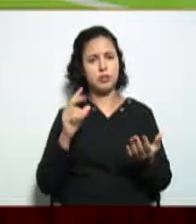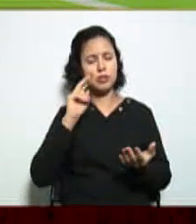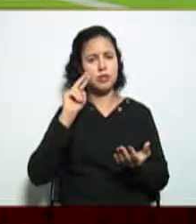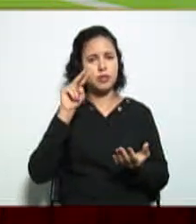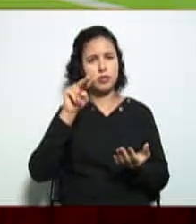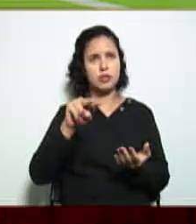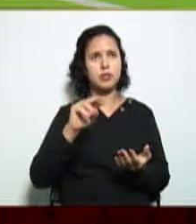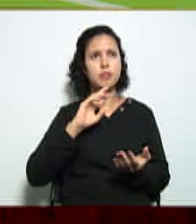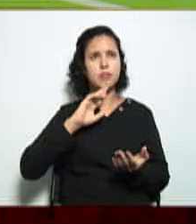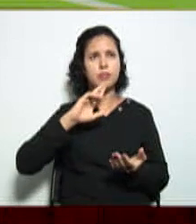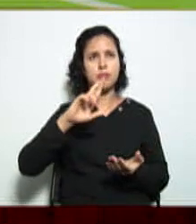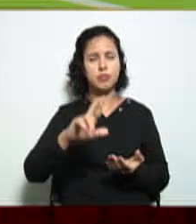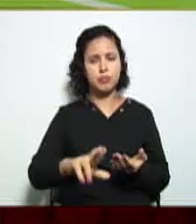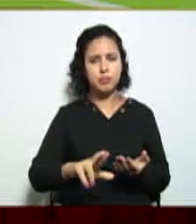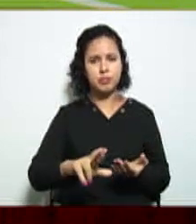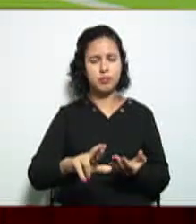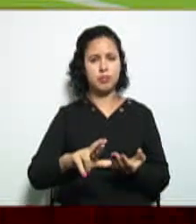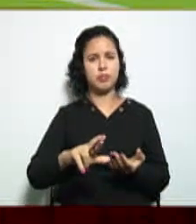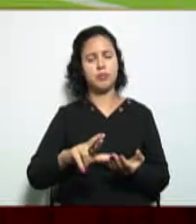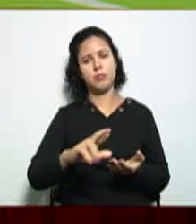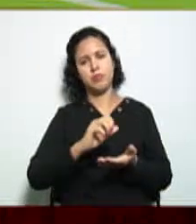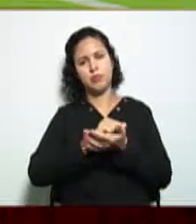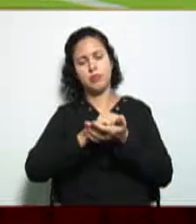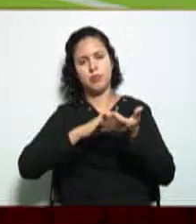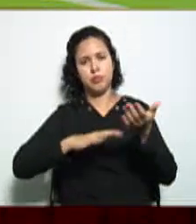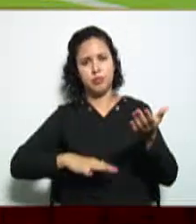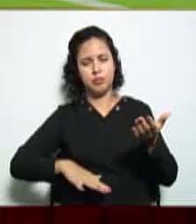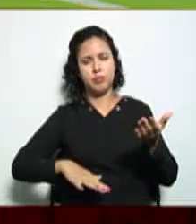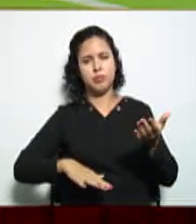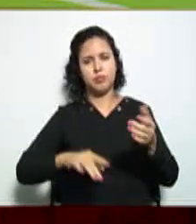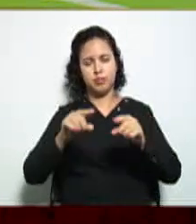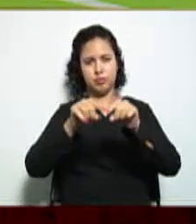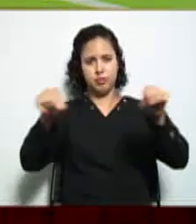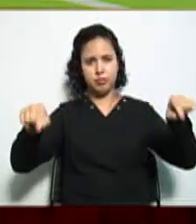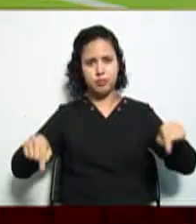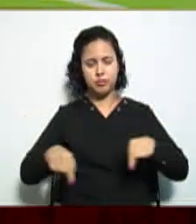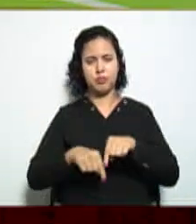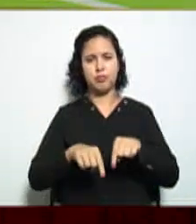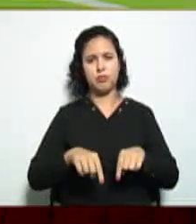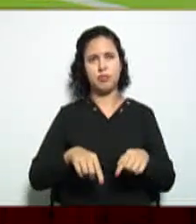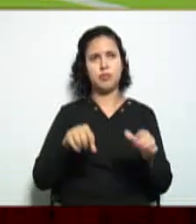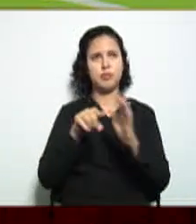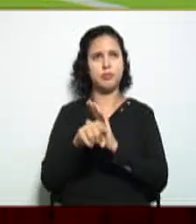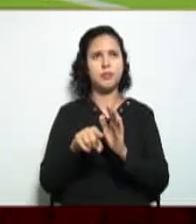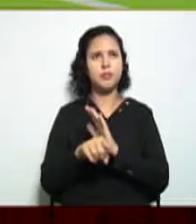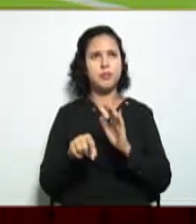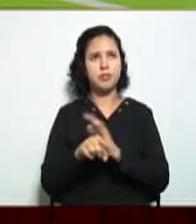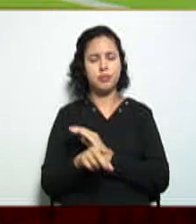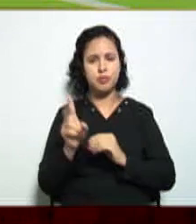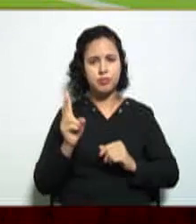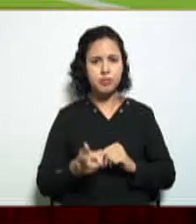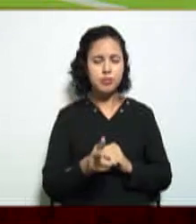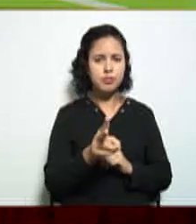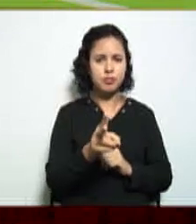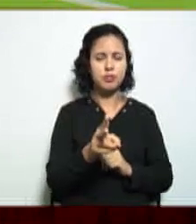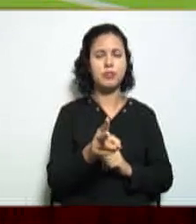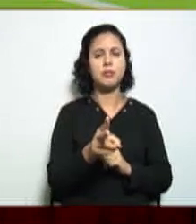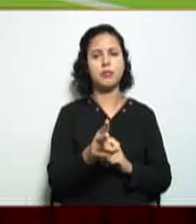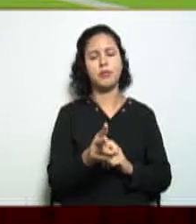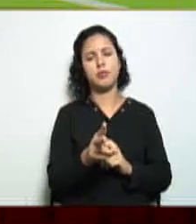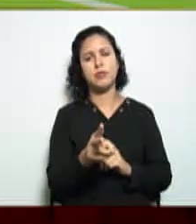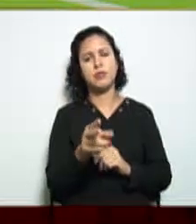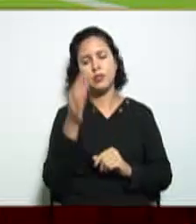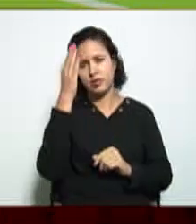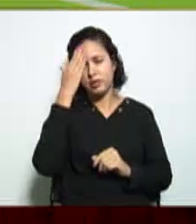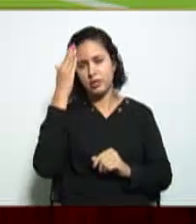vai responder às atividades de sala. Lembre-se, sempre possa fazer suas perguntas, né? São elas que movem o mundo. Se a gente